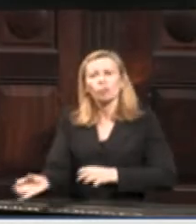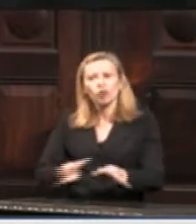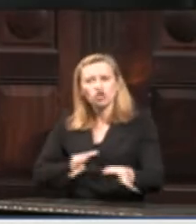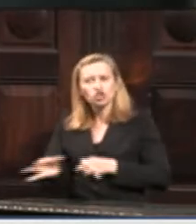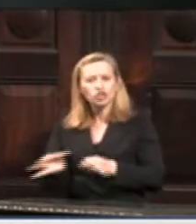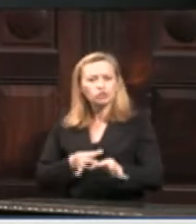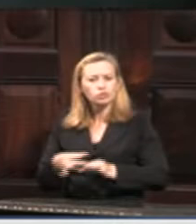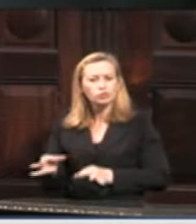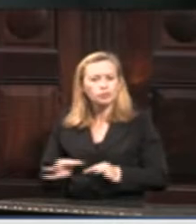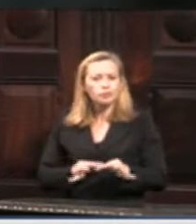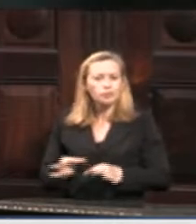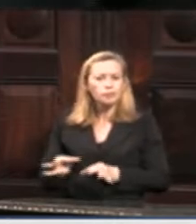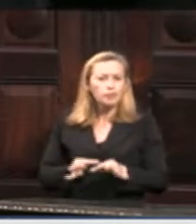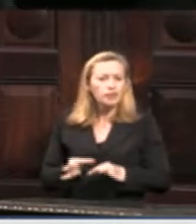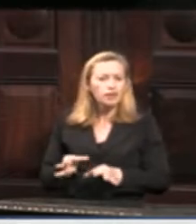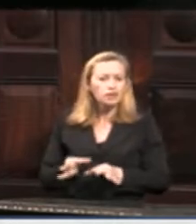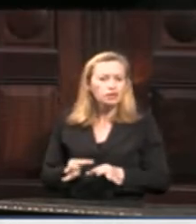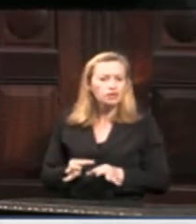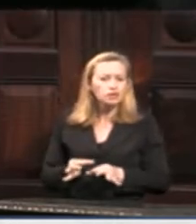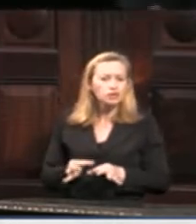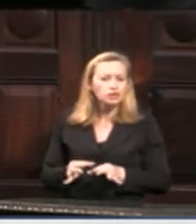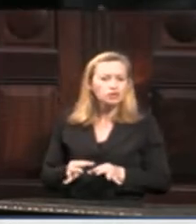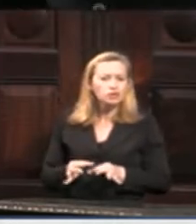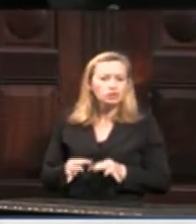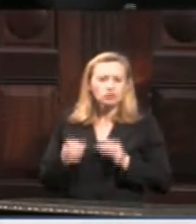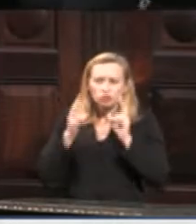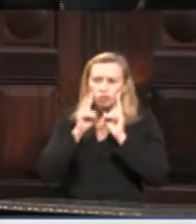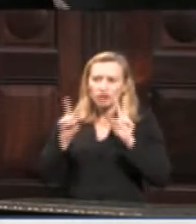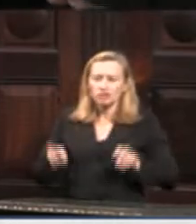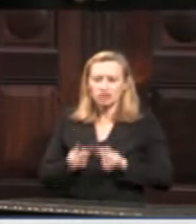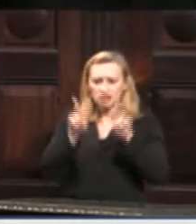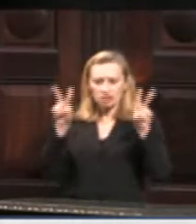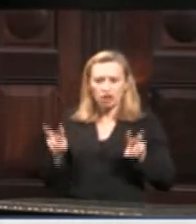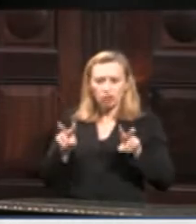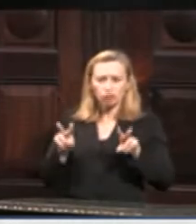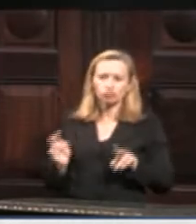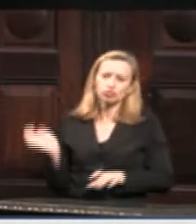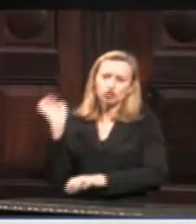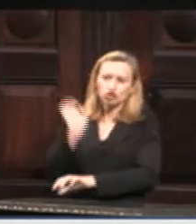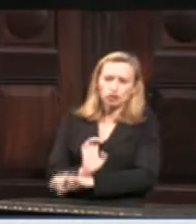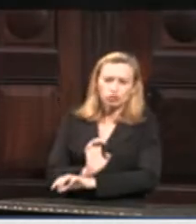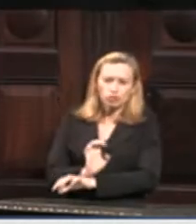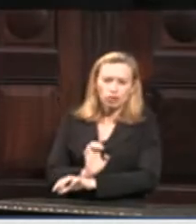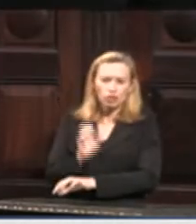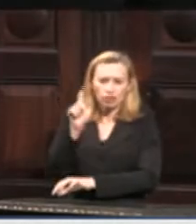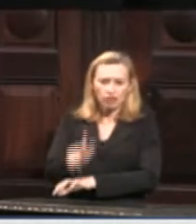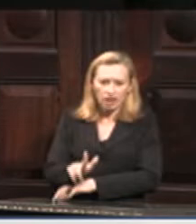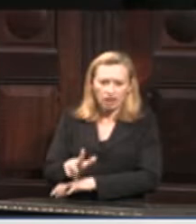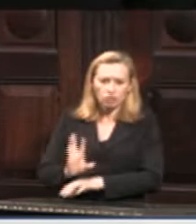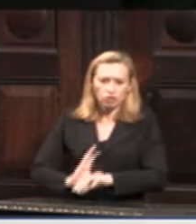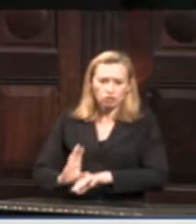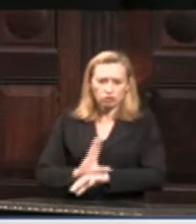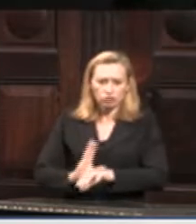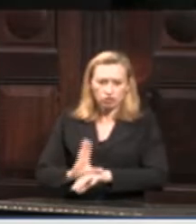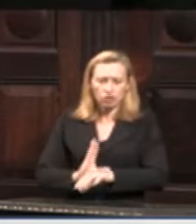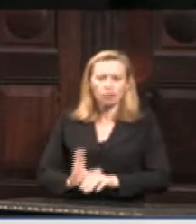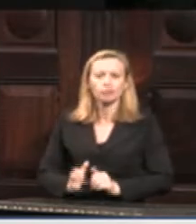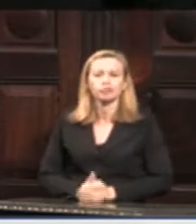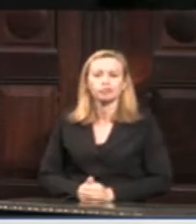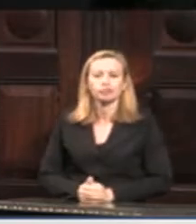Projeto sob a ótica da Constituição Estadual é